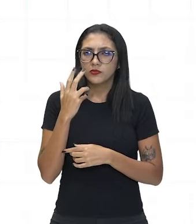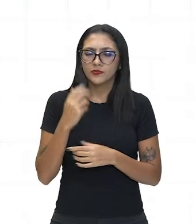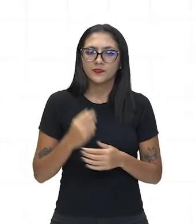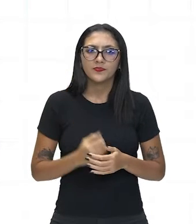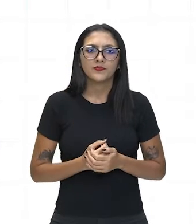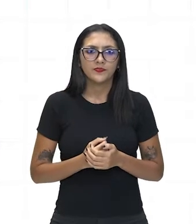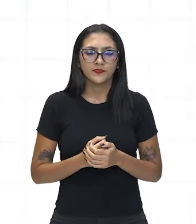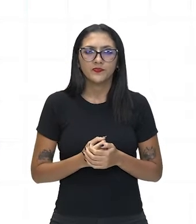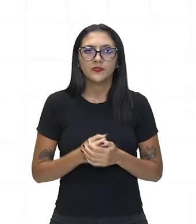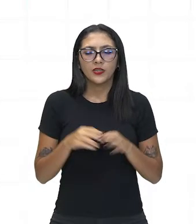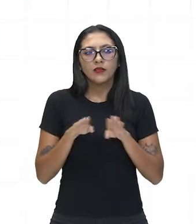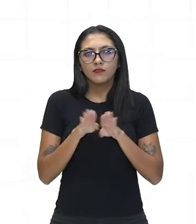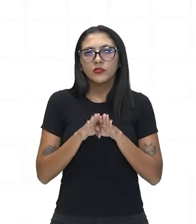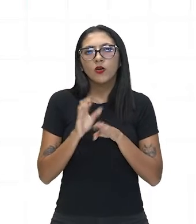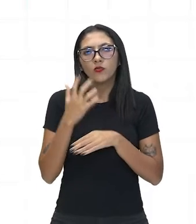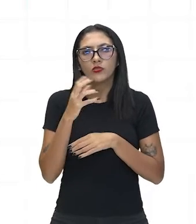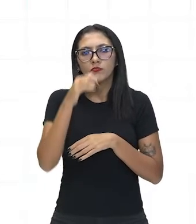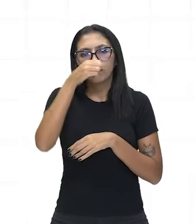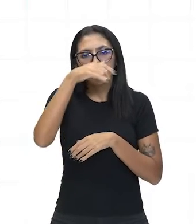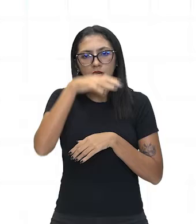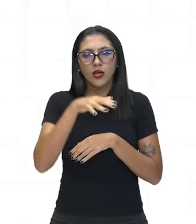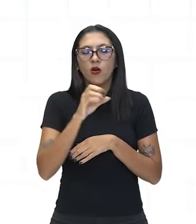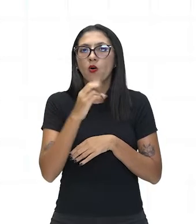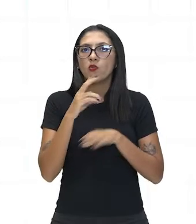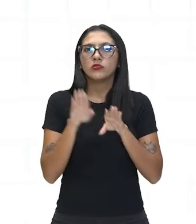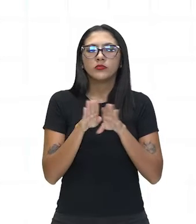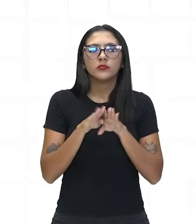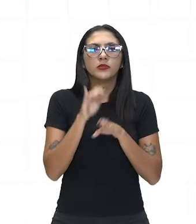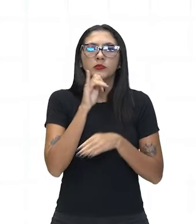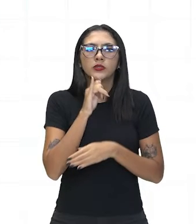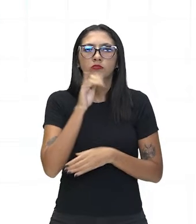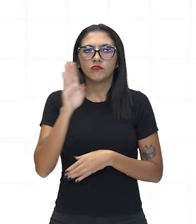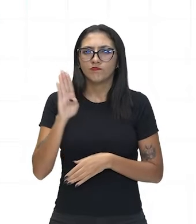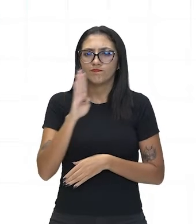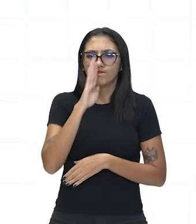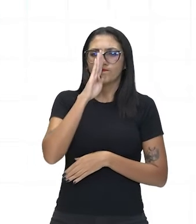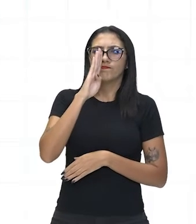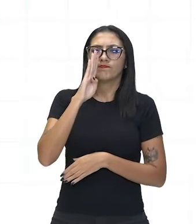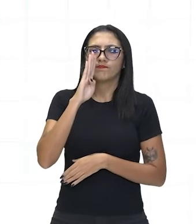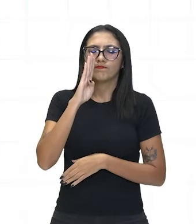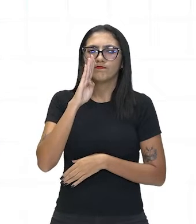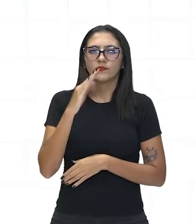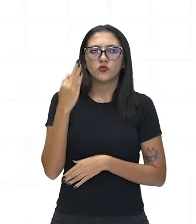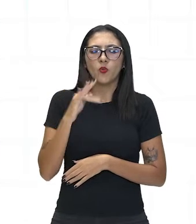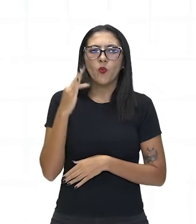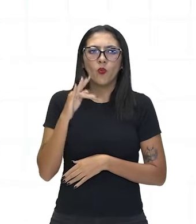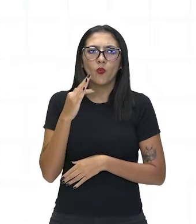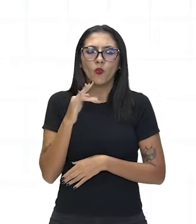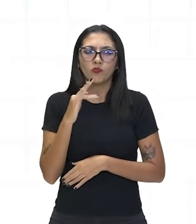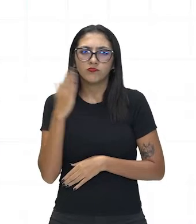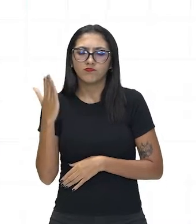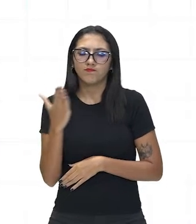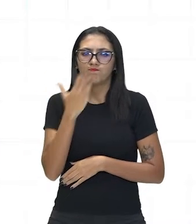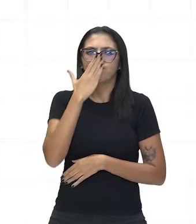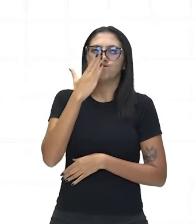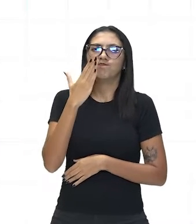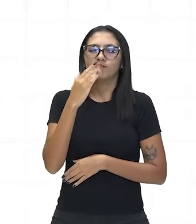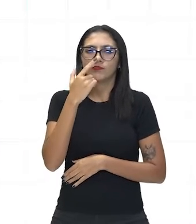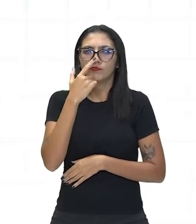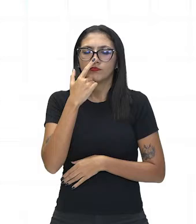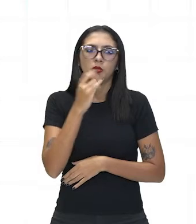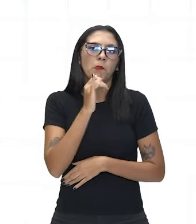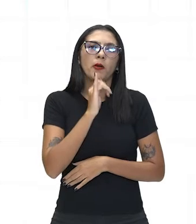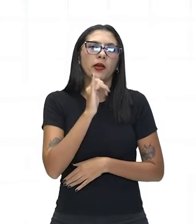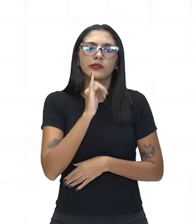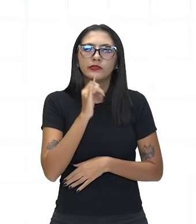e volume, ou então através do choque no nariz, que muitas vezes pode ser causado, por exemplo, numa aula de